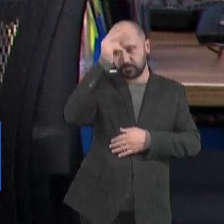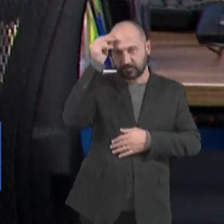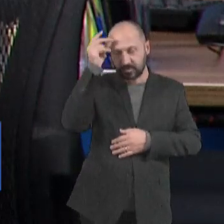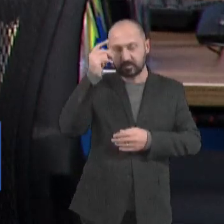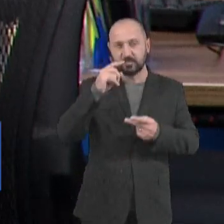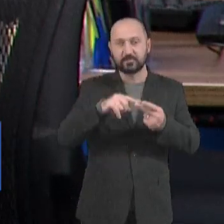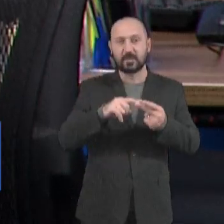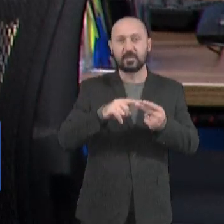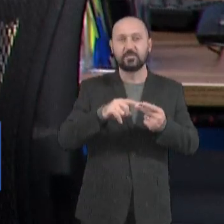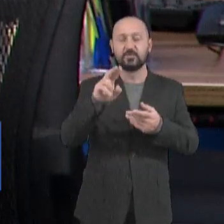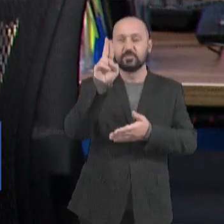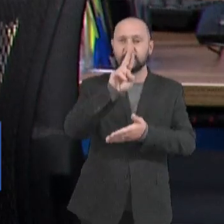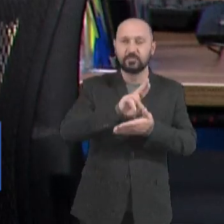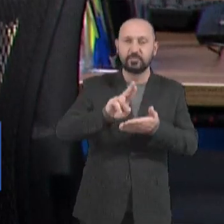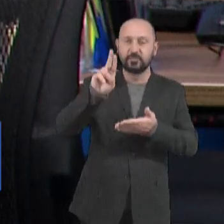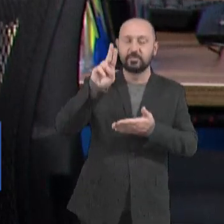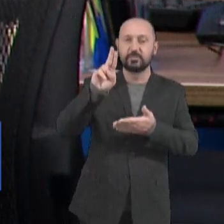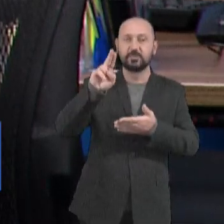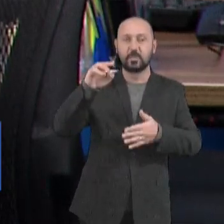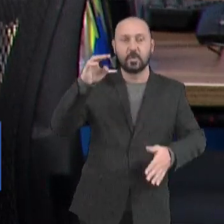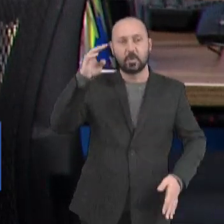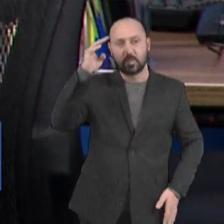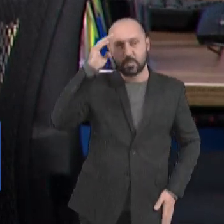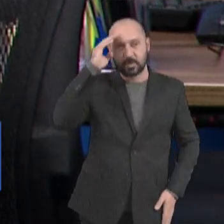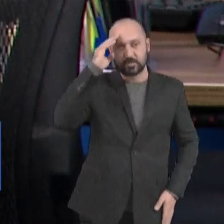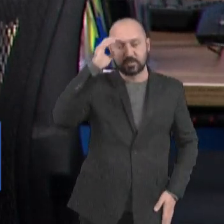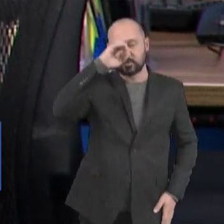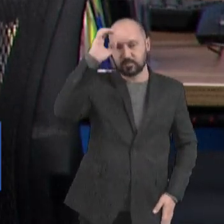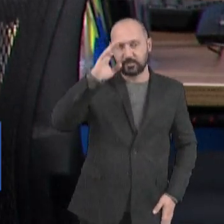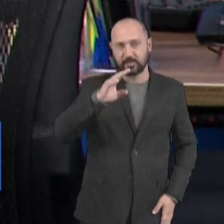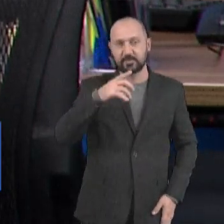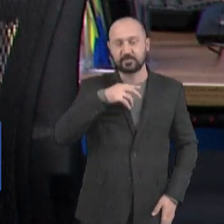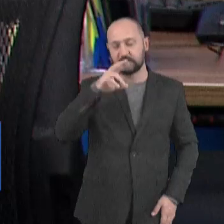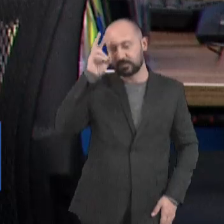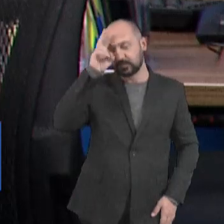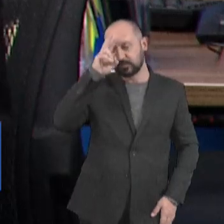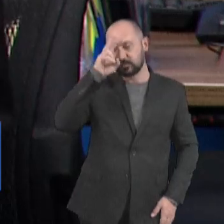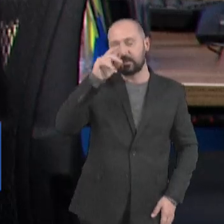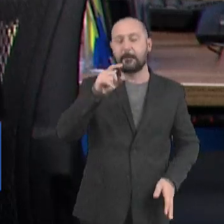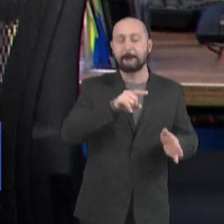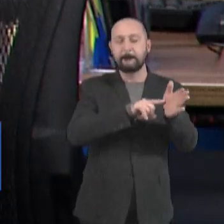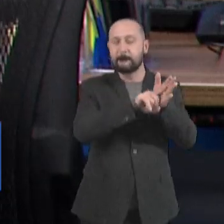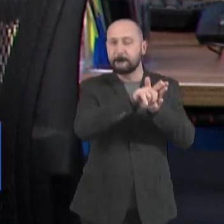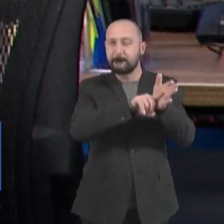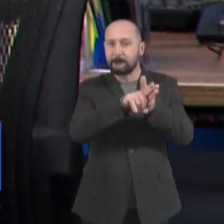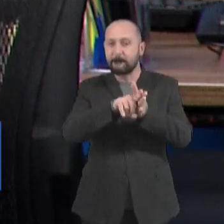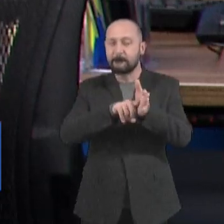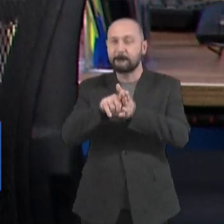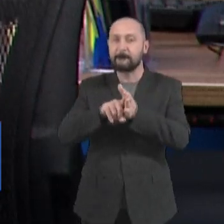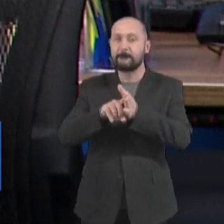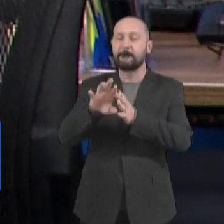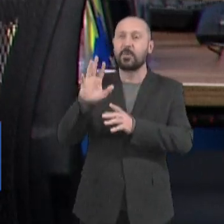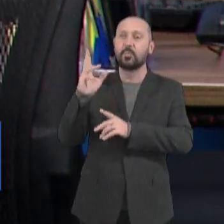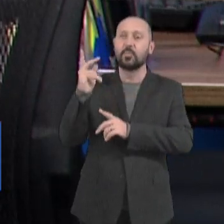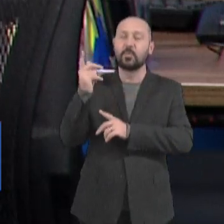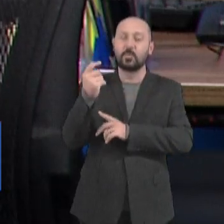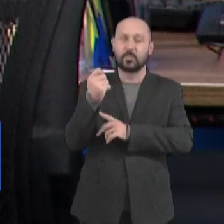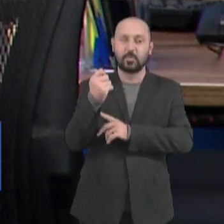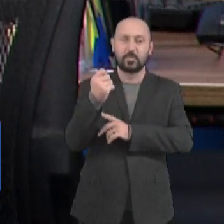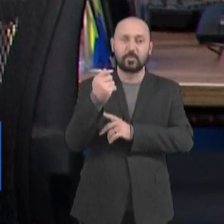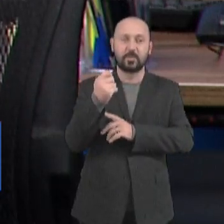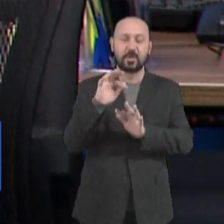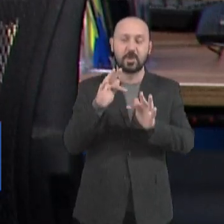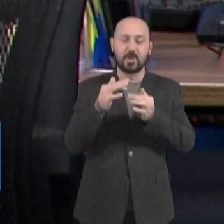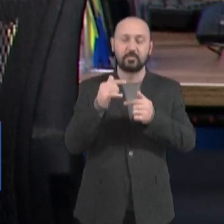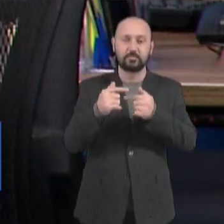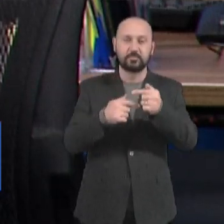Prefeituras, universidades, o Exército Brasileiro, historiadores, pesquisadores, artistas e descendentes do